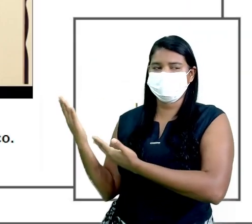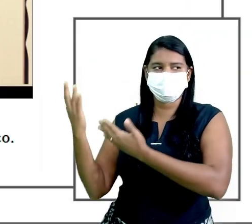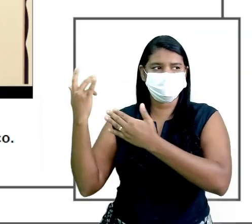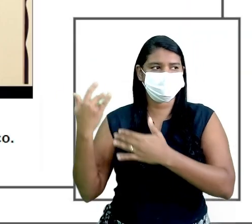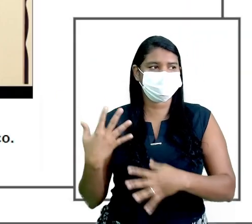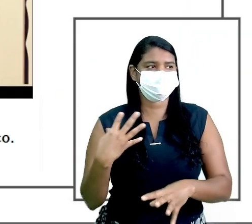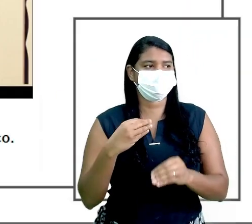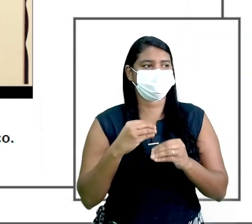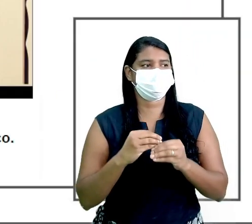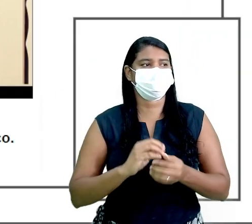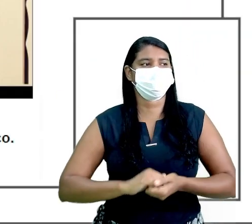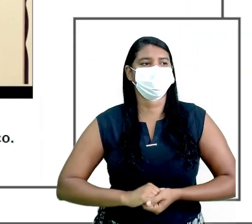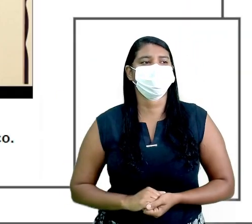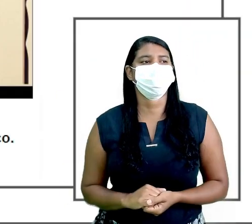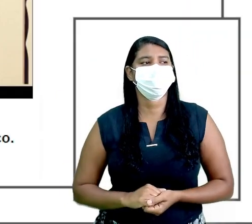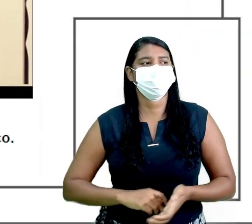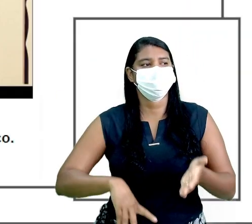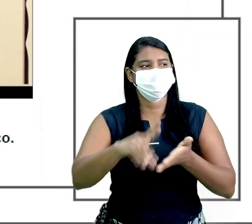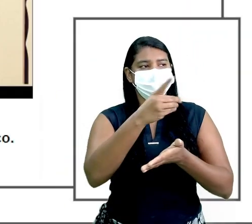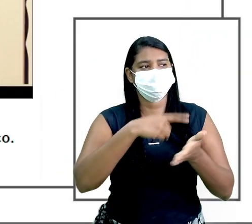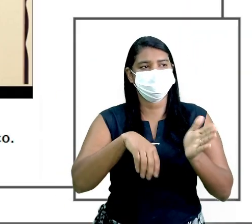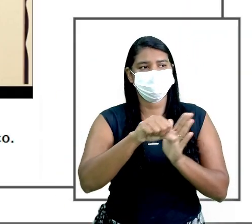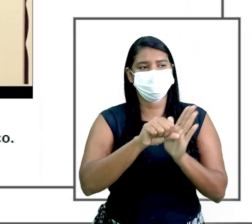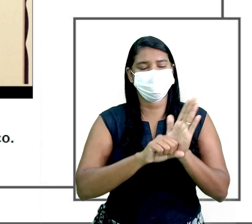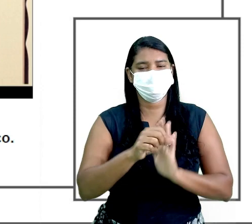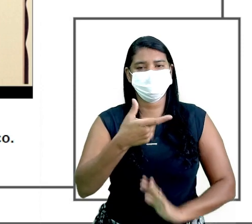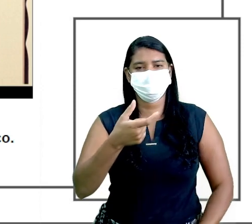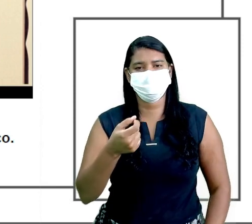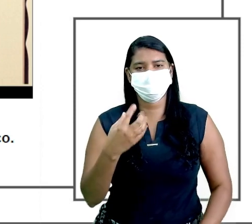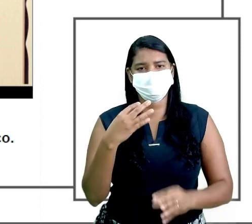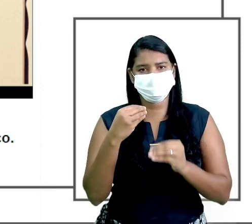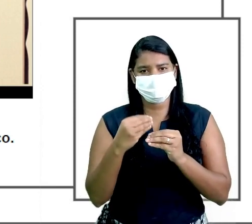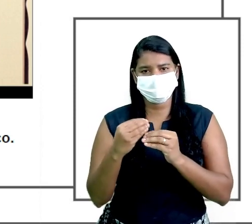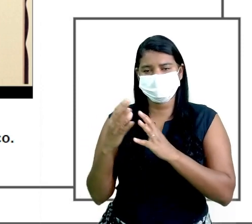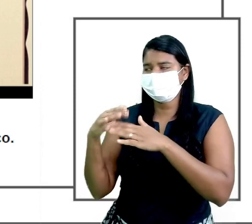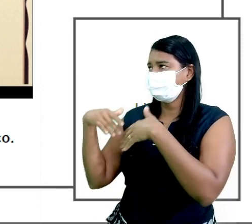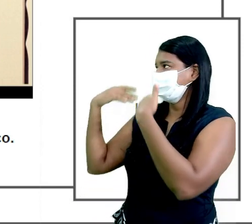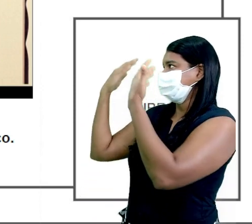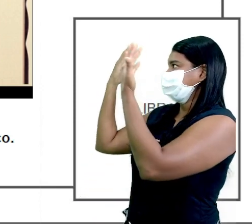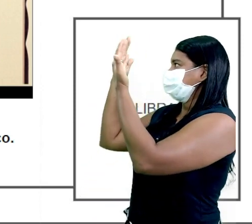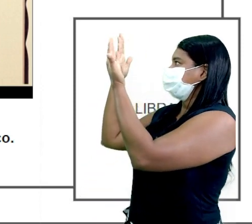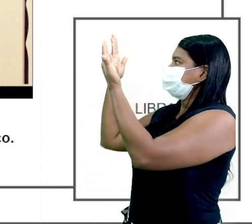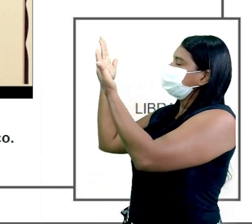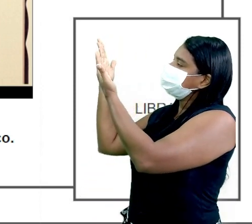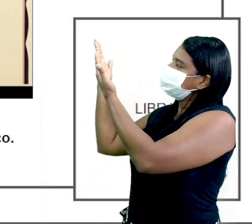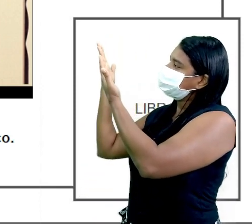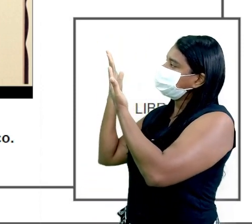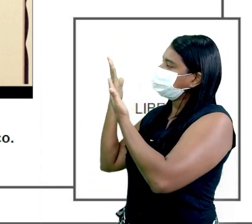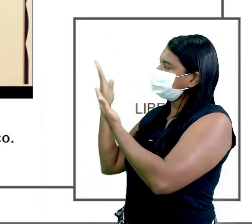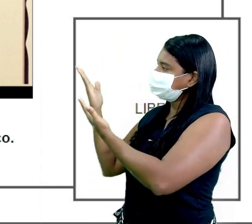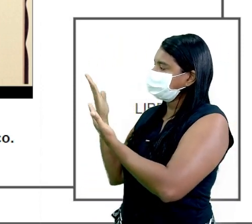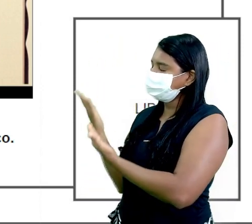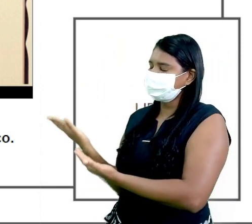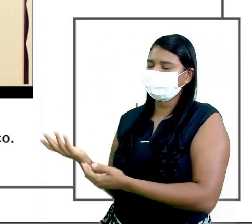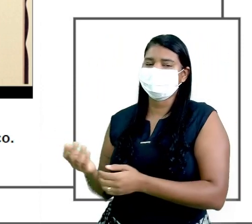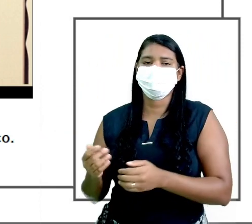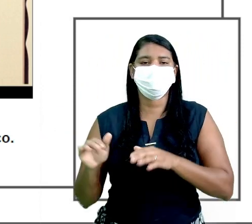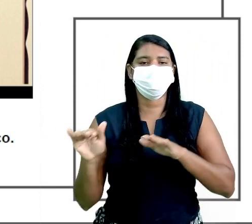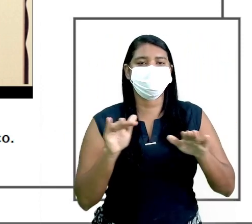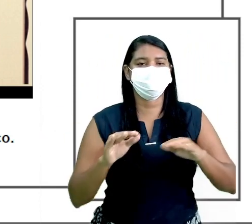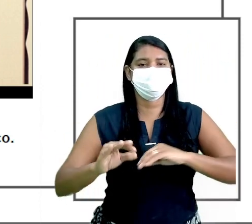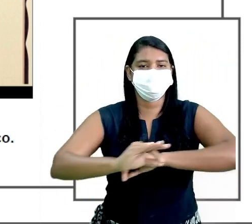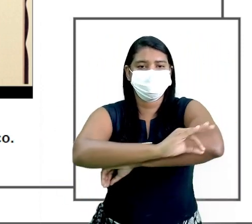grandes correntes do design no século XX. A gente tem a Deutscher Werkbund, né, que foi um movimento de